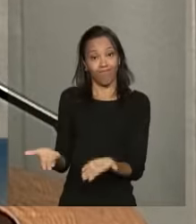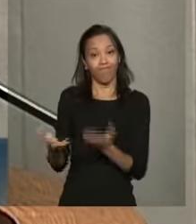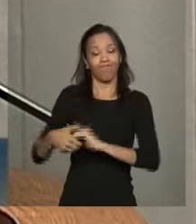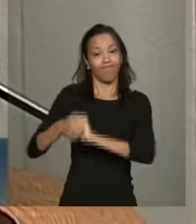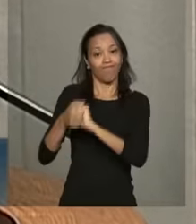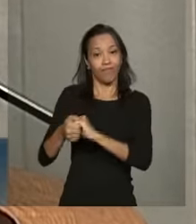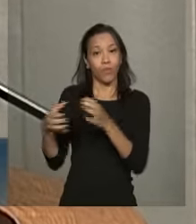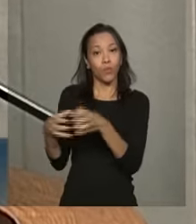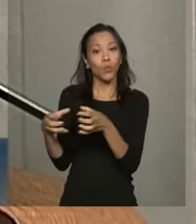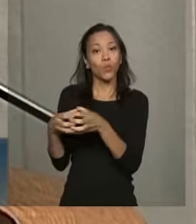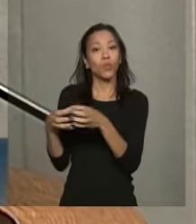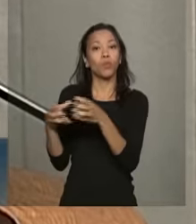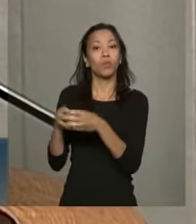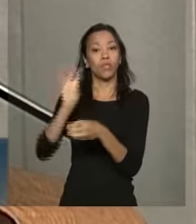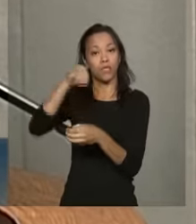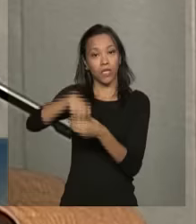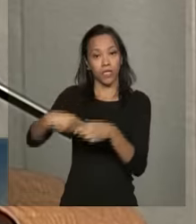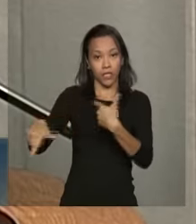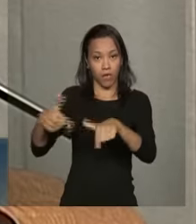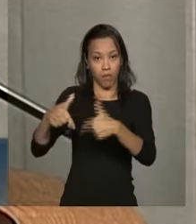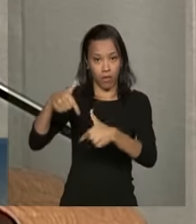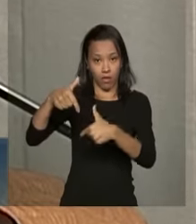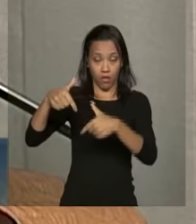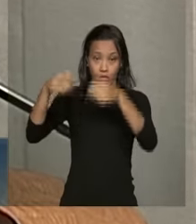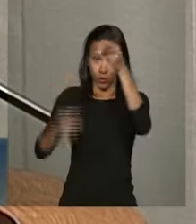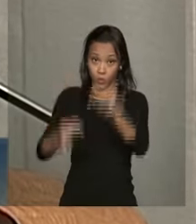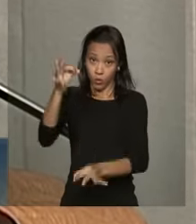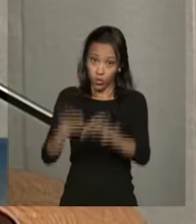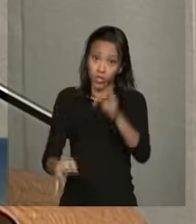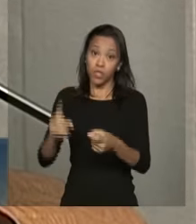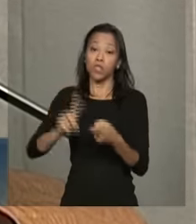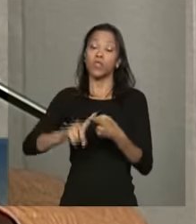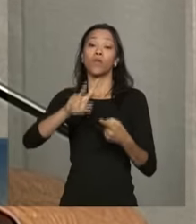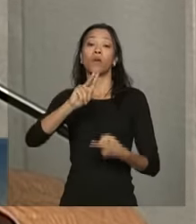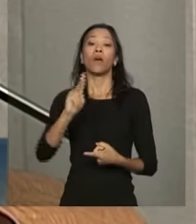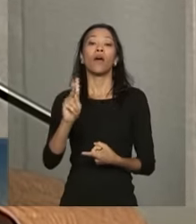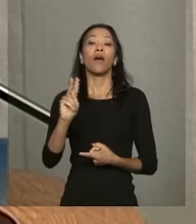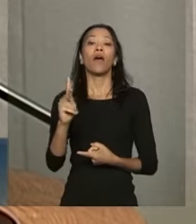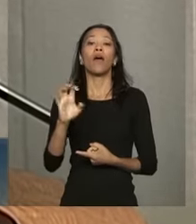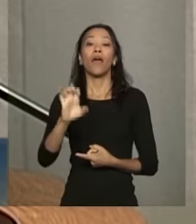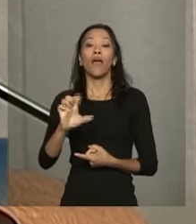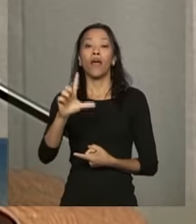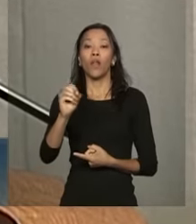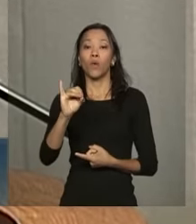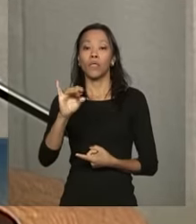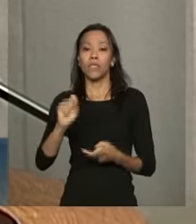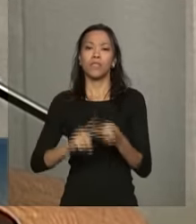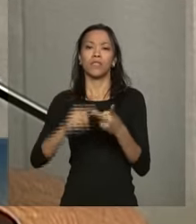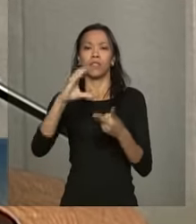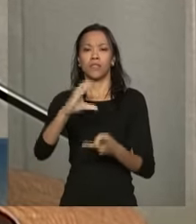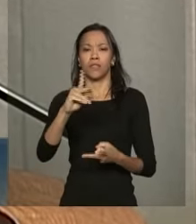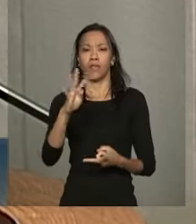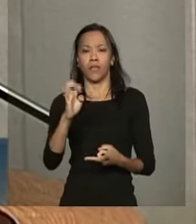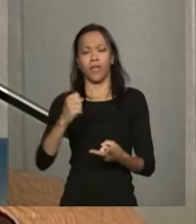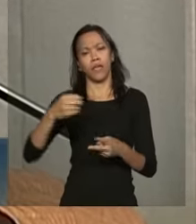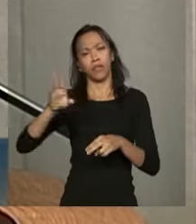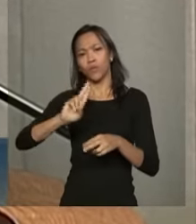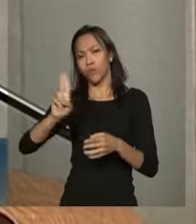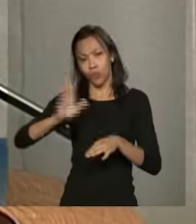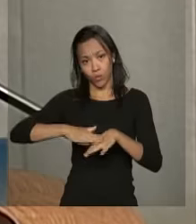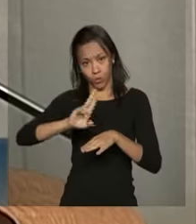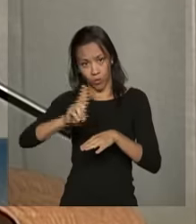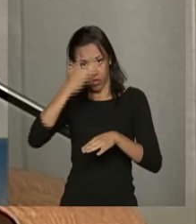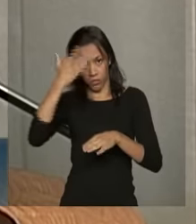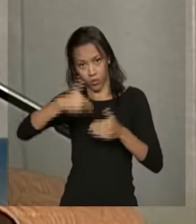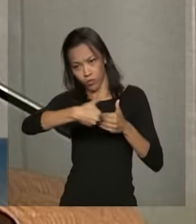do departamento de Justiça Davi Eloí Cléia em nome deles cumprimento a todos do Ministério da Justiça